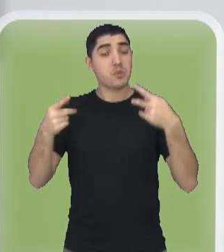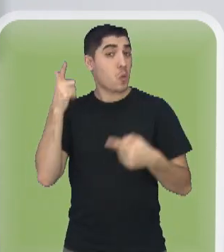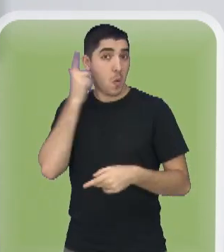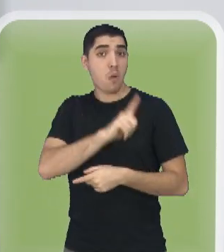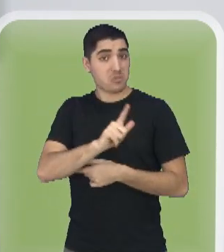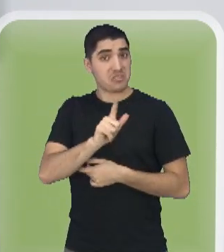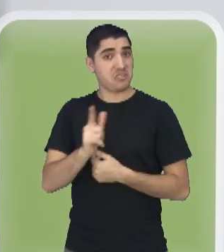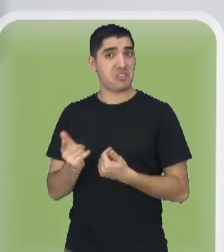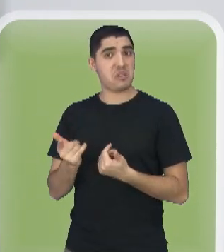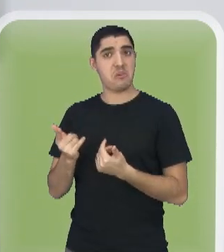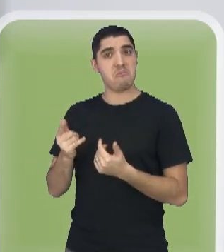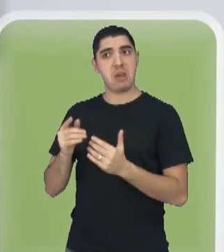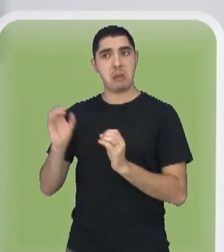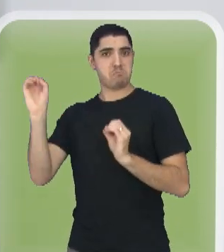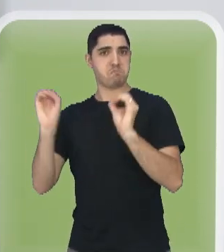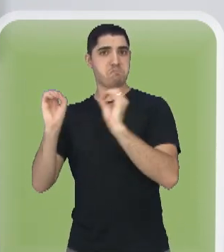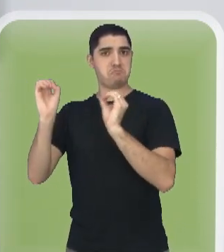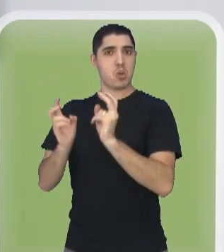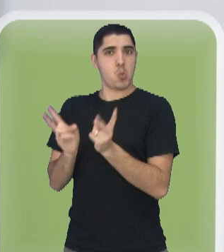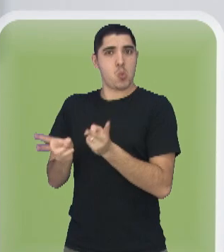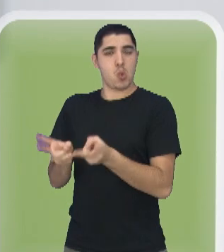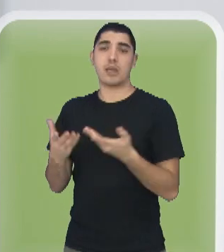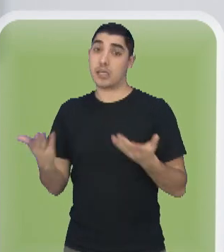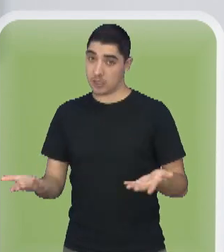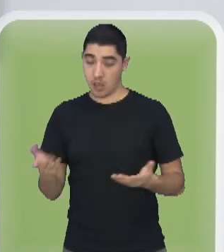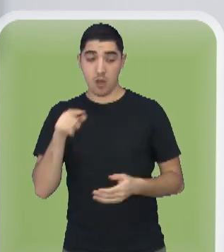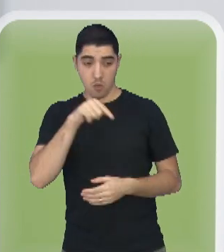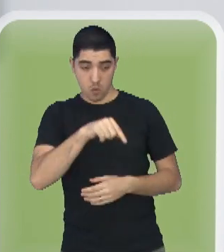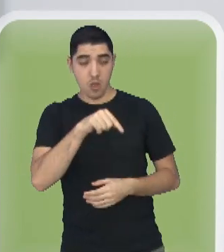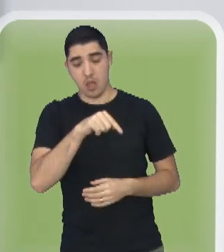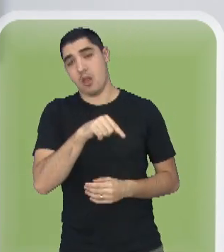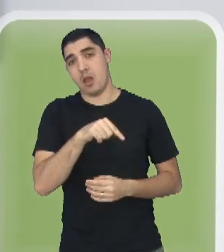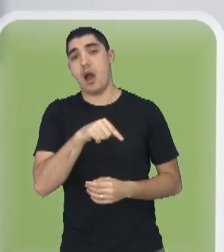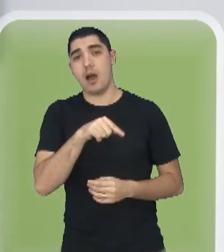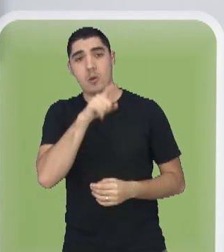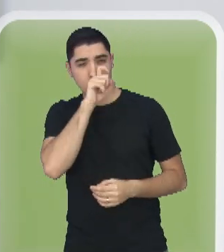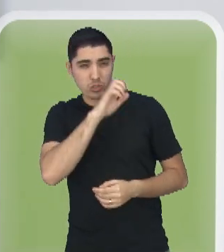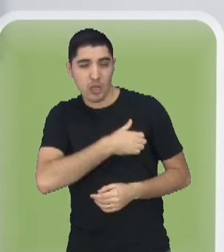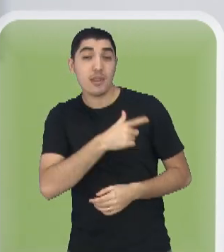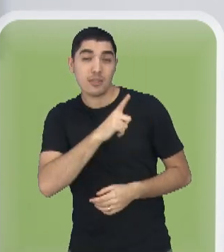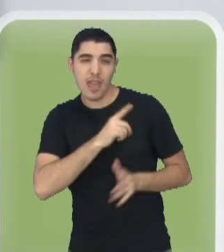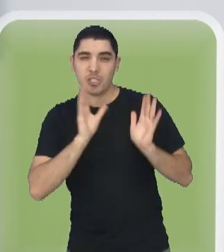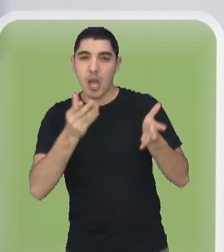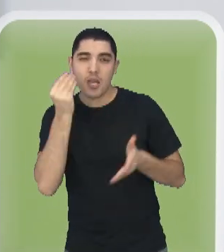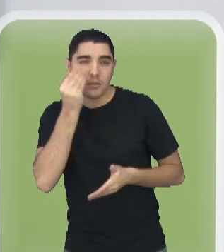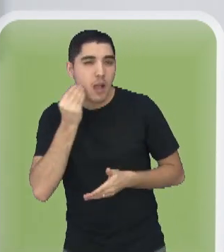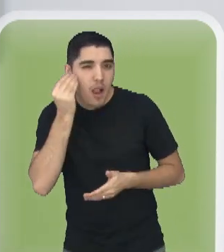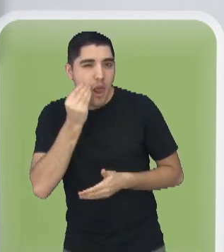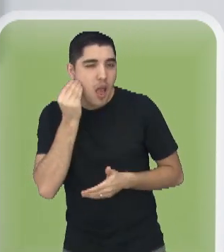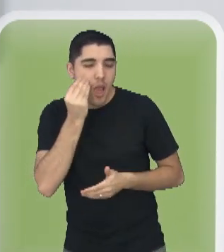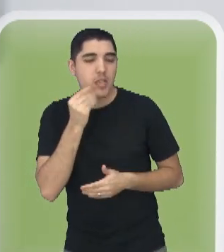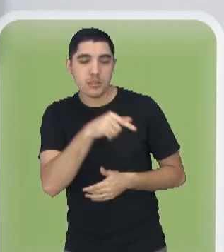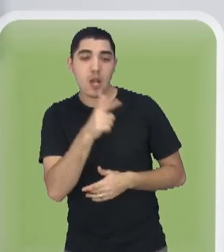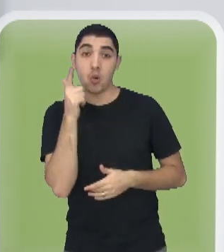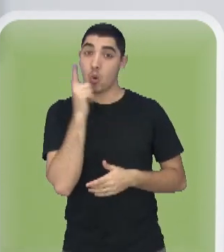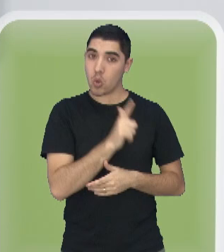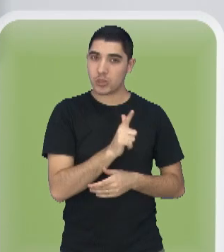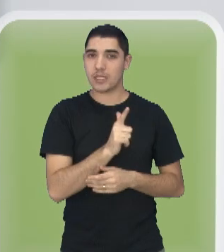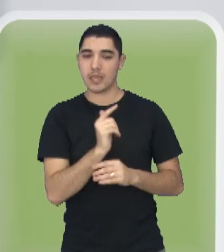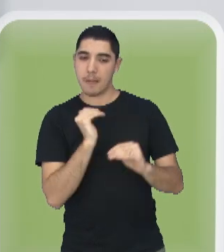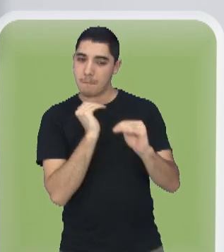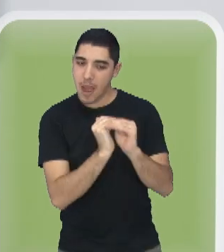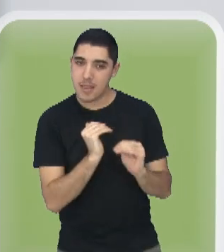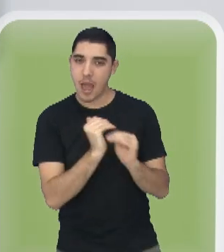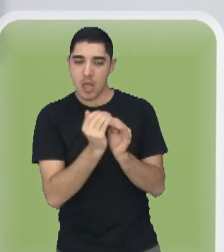uma vez, né? Então, o time do São José tem uma certa experiência aí de conseguir, né, segurar os resultados quando precisa.